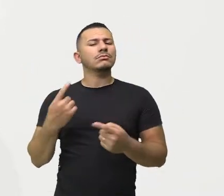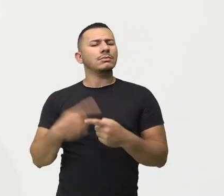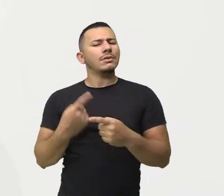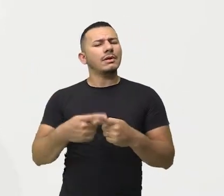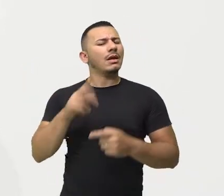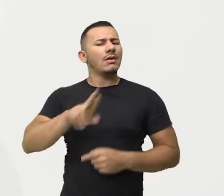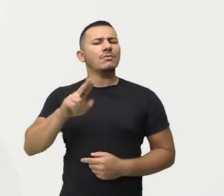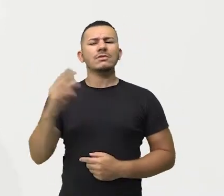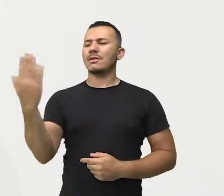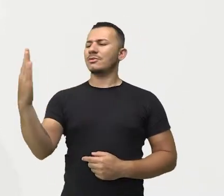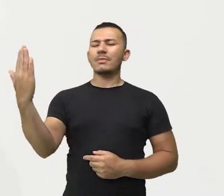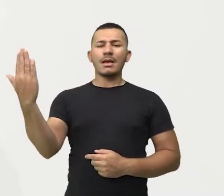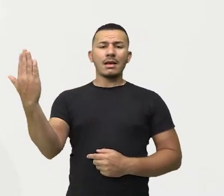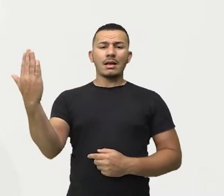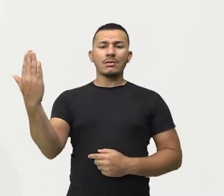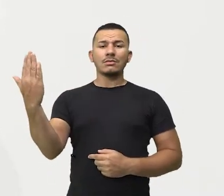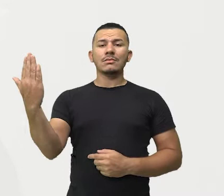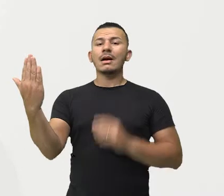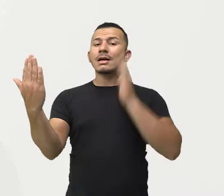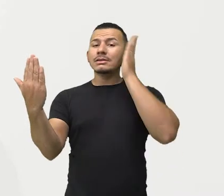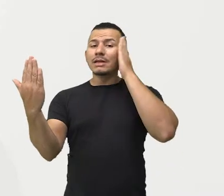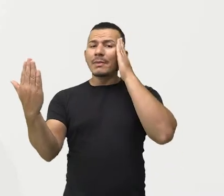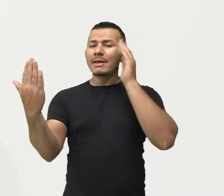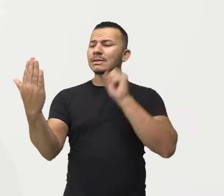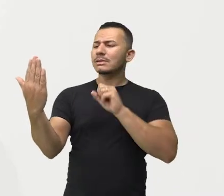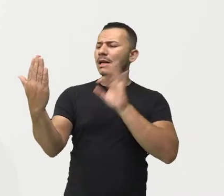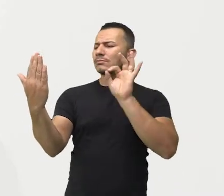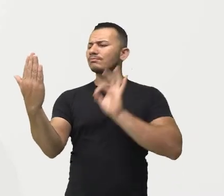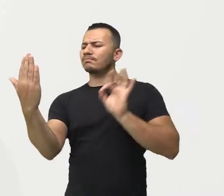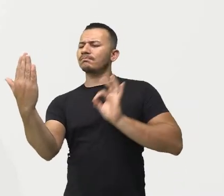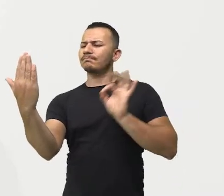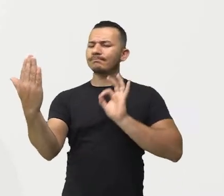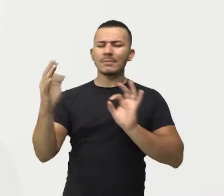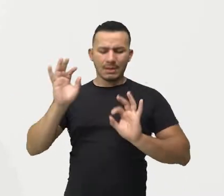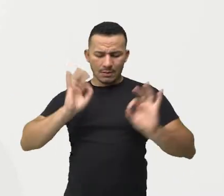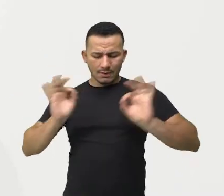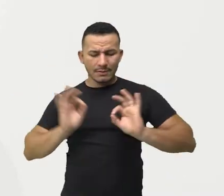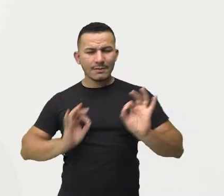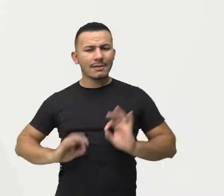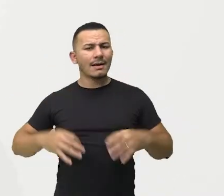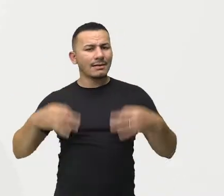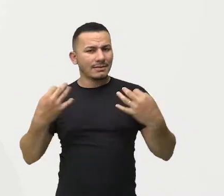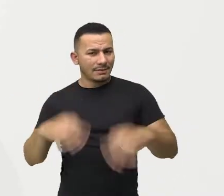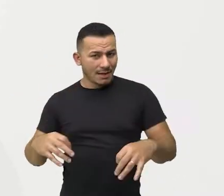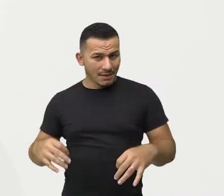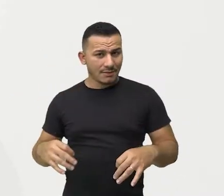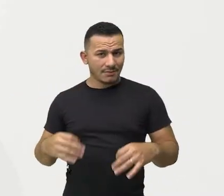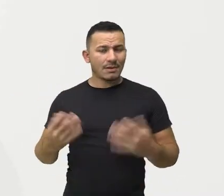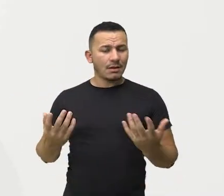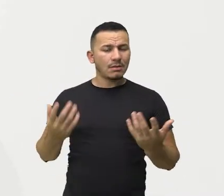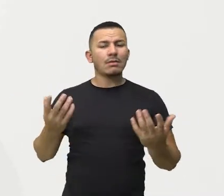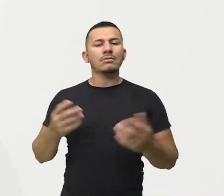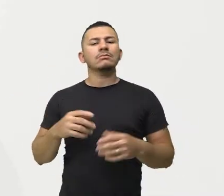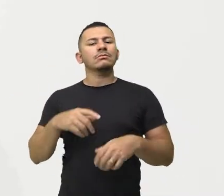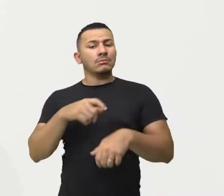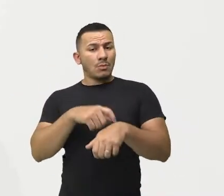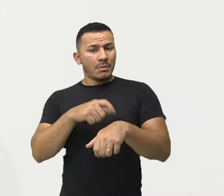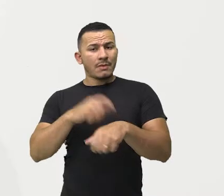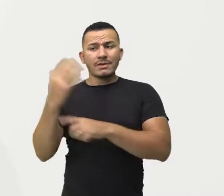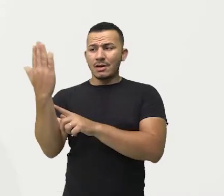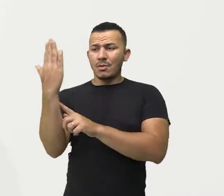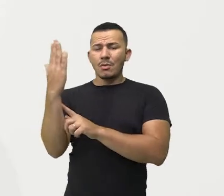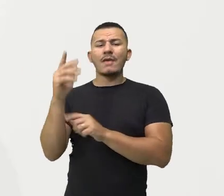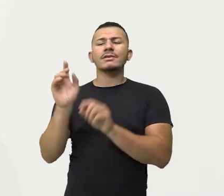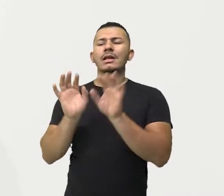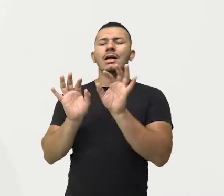usamos o espelho? Para ver se você consegue se arrumar, para ver se tudo está no lugar. Ou seja, você está procurando